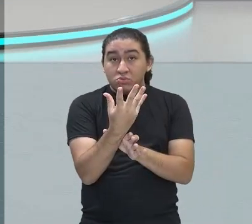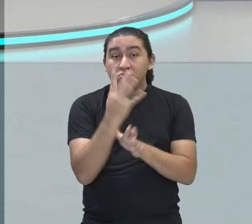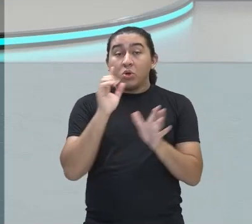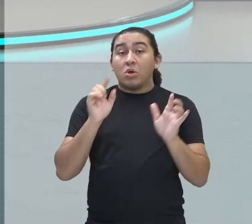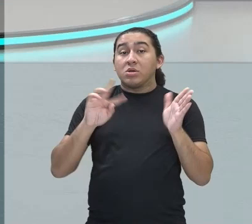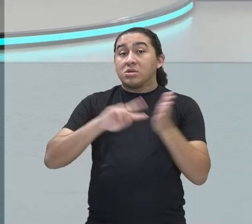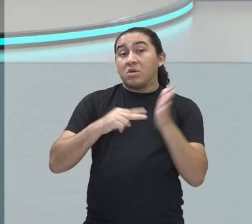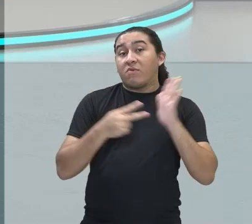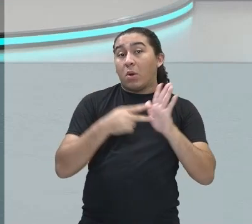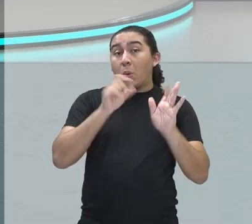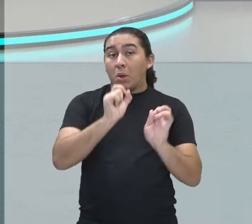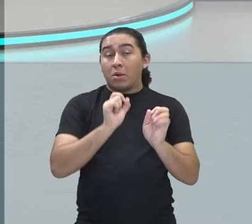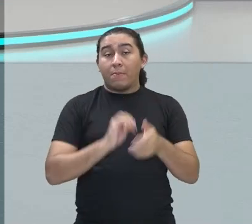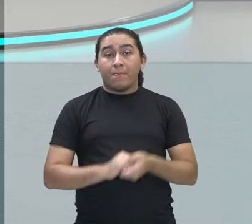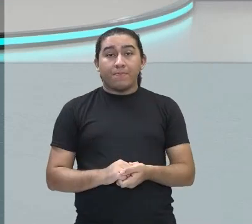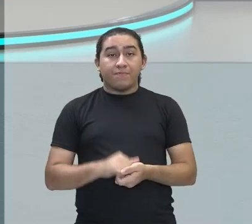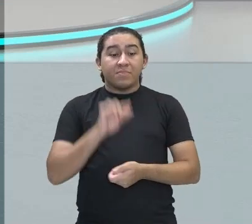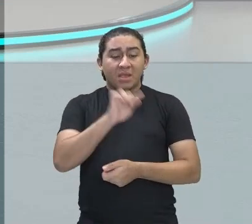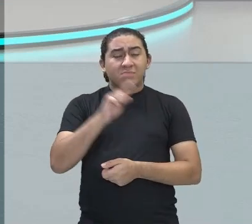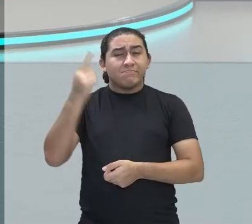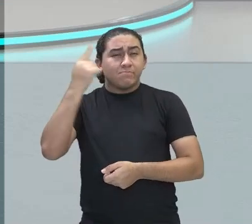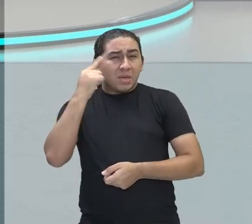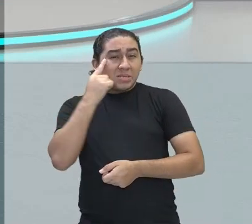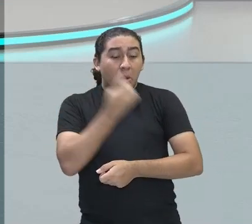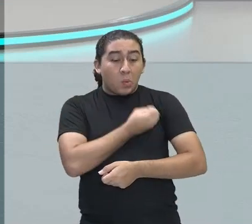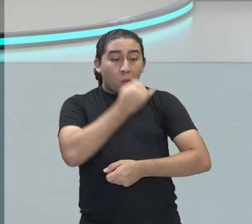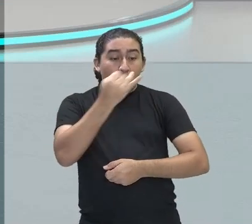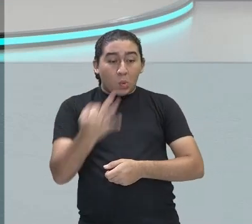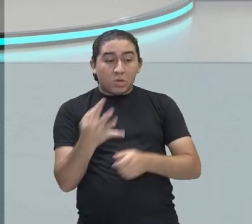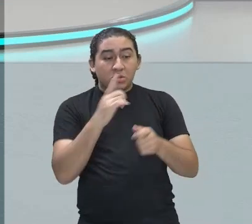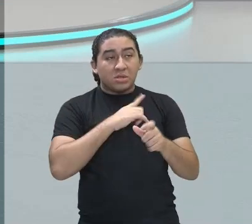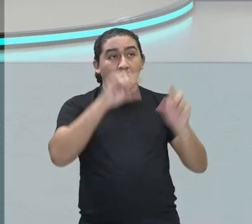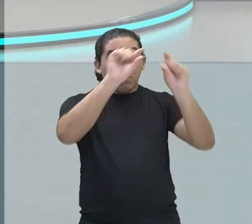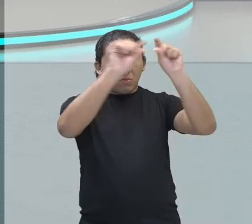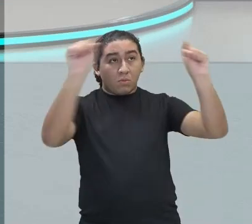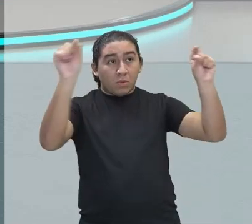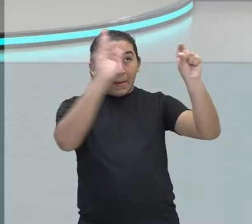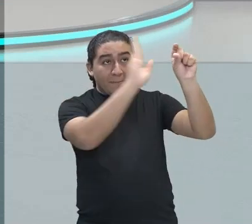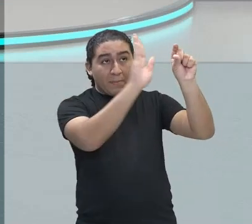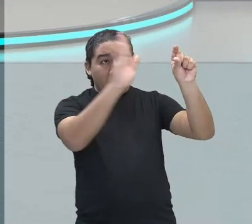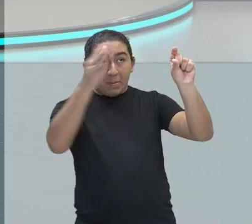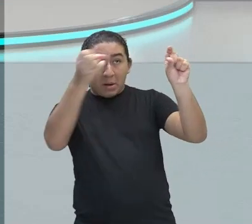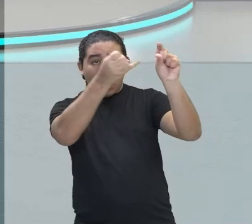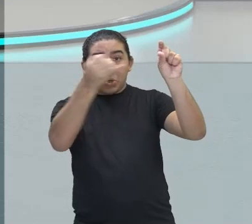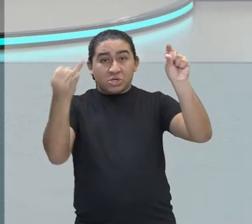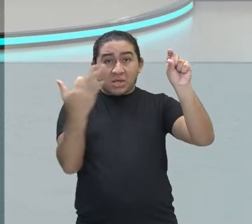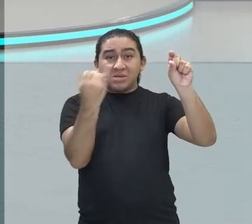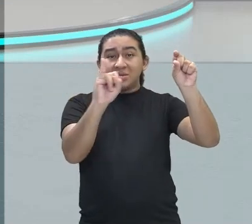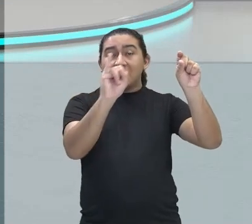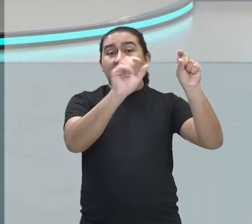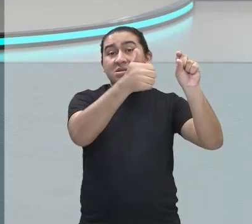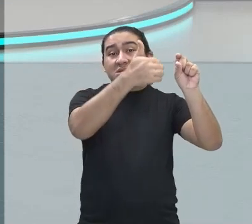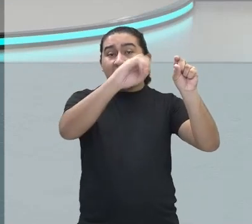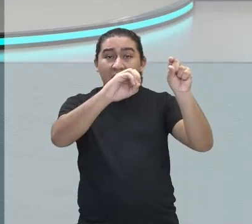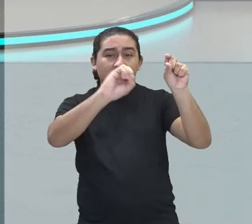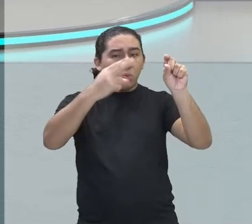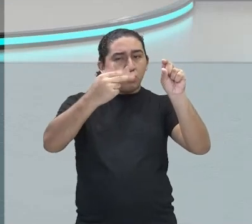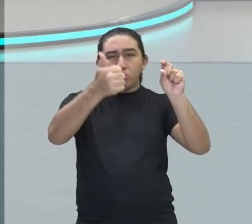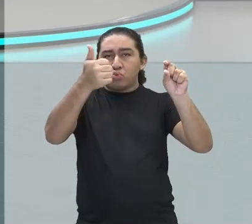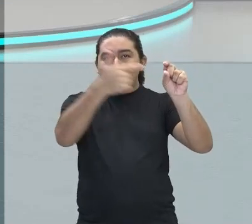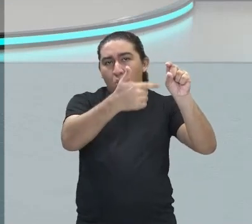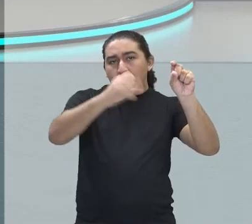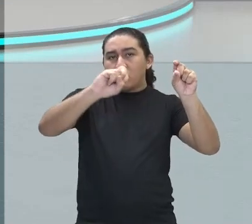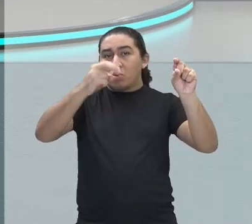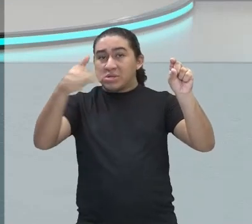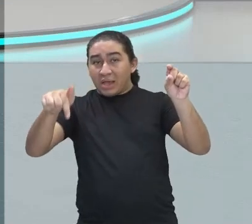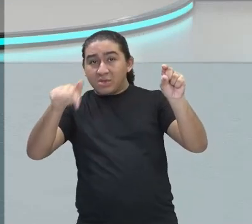eles determinam quantas sílabas poéticas vai ter em cada verso. Se são 10, se são 12, se são 7,